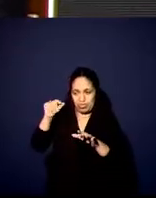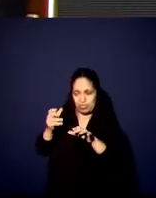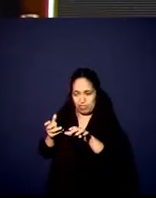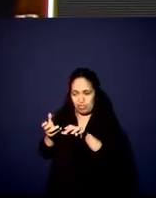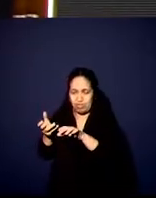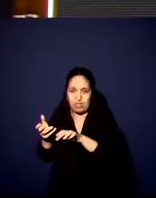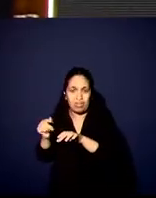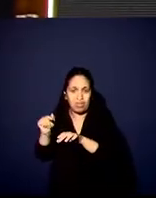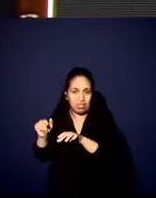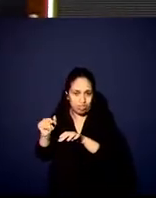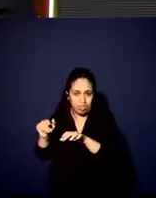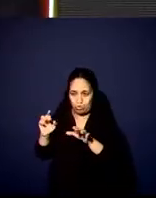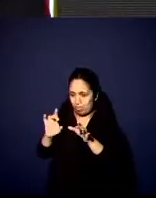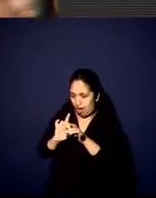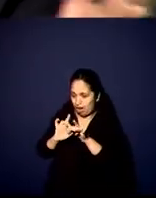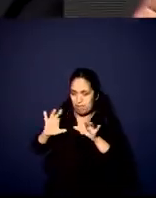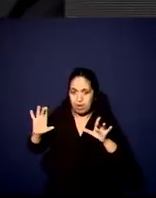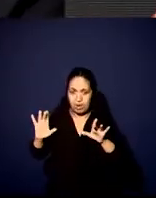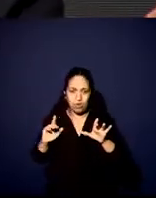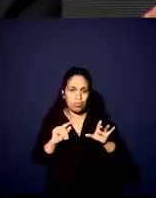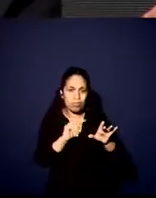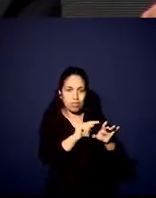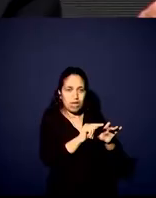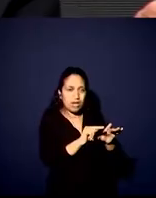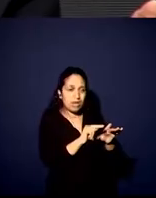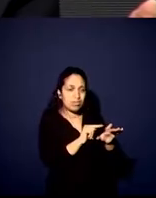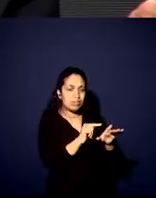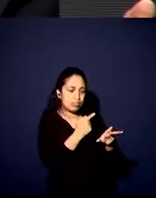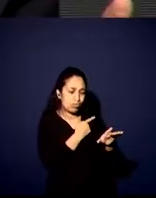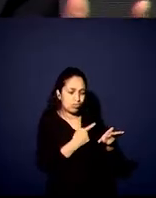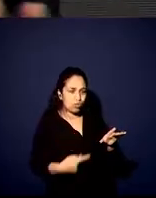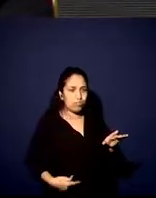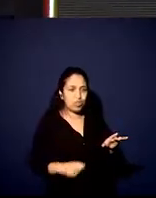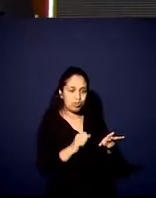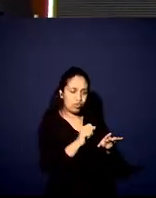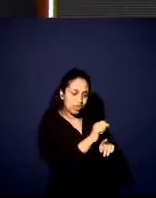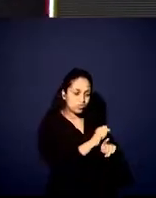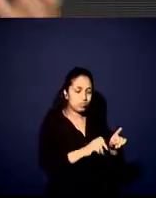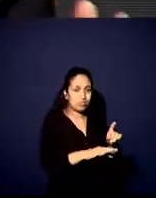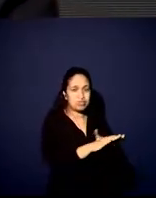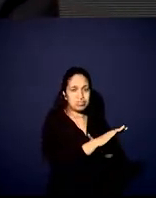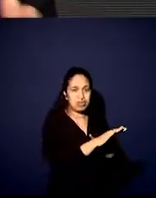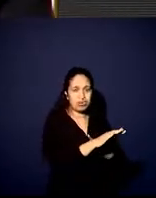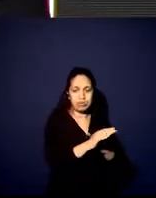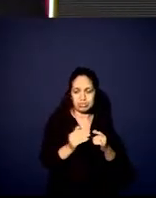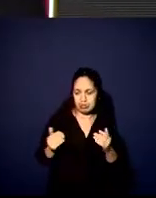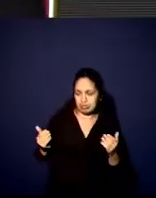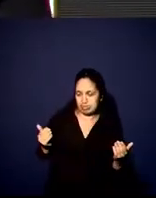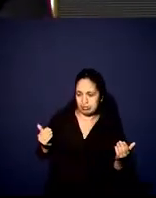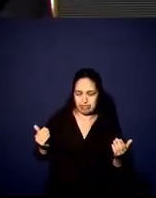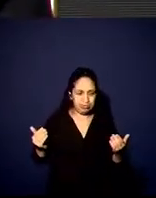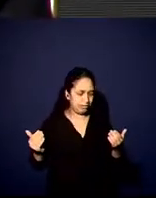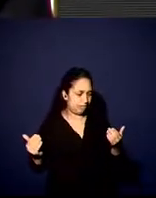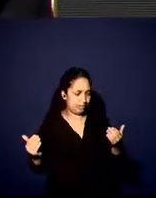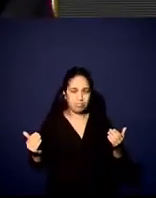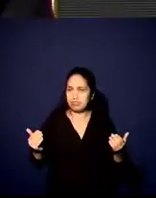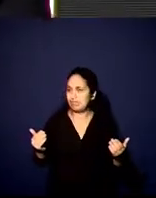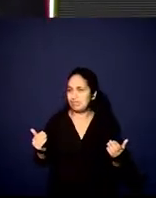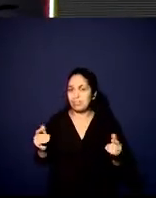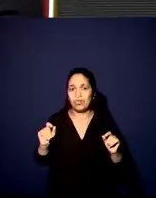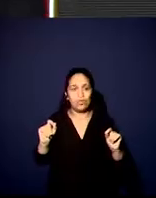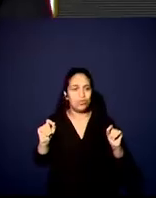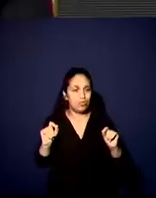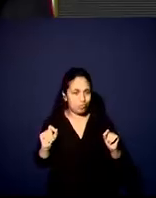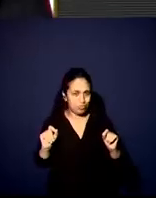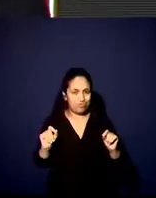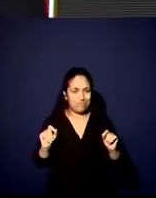reformador liberal e elegeu um governo mais do campo social e aí vai estar a sabedoria desse momento de você saber